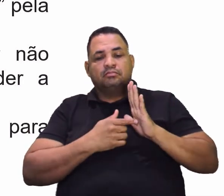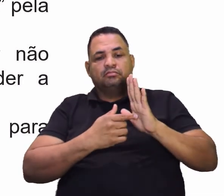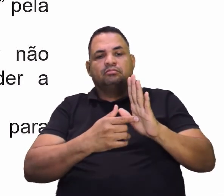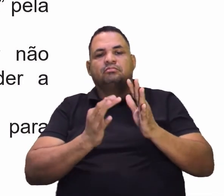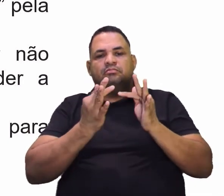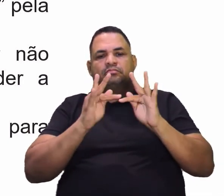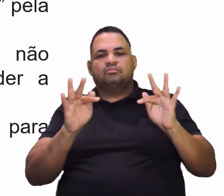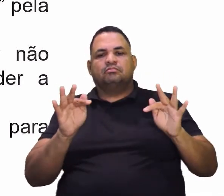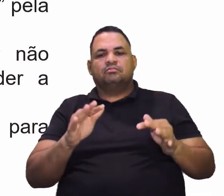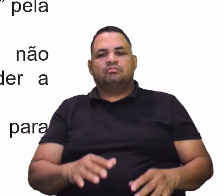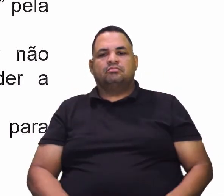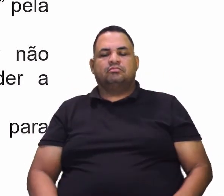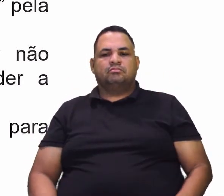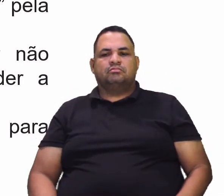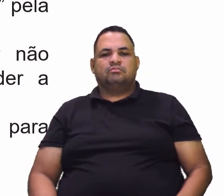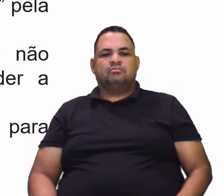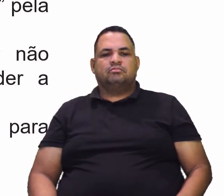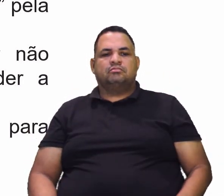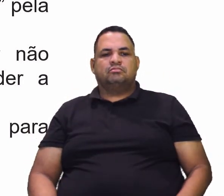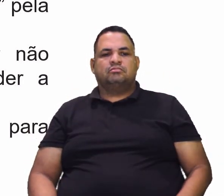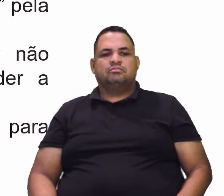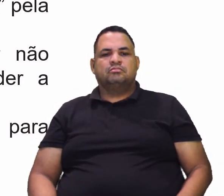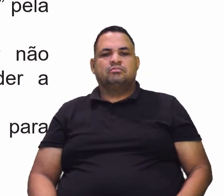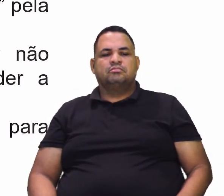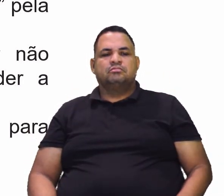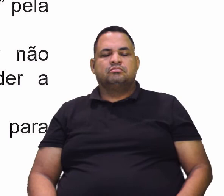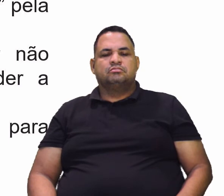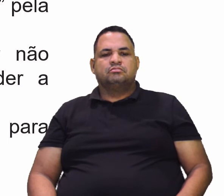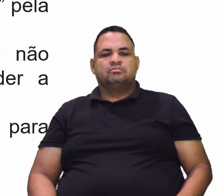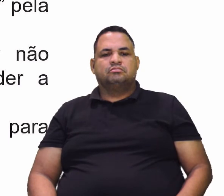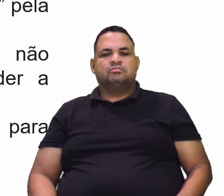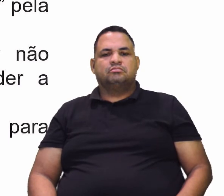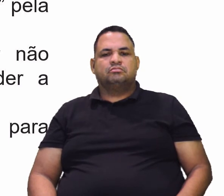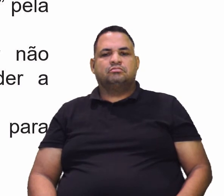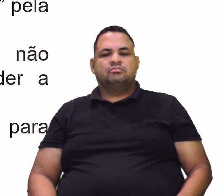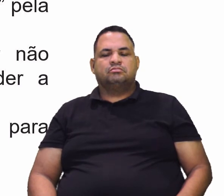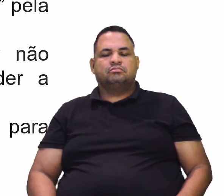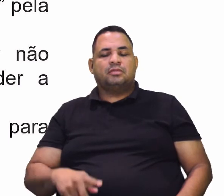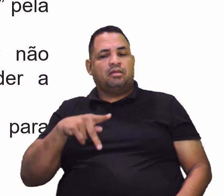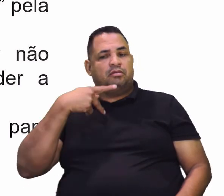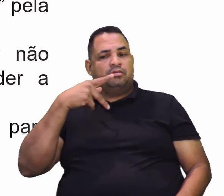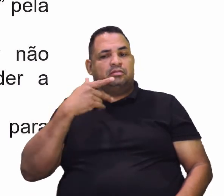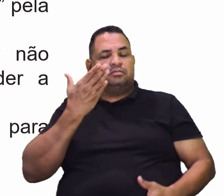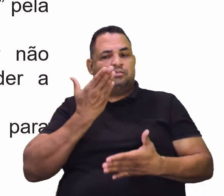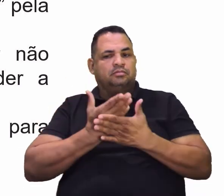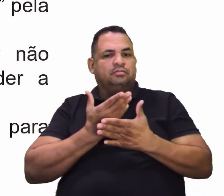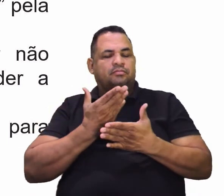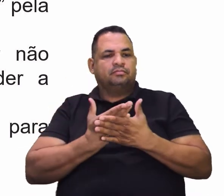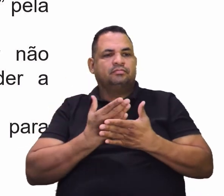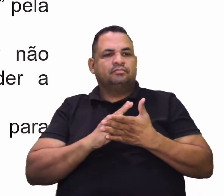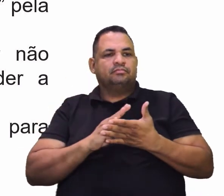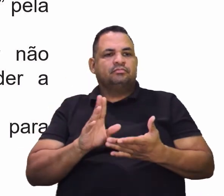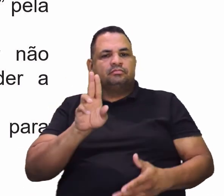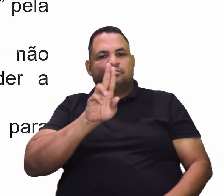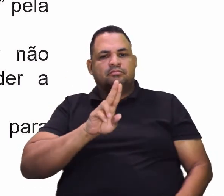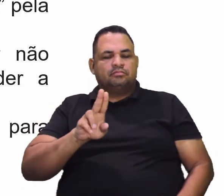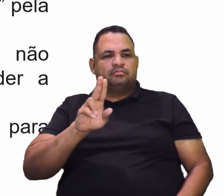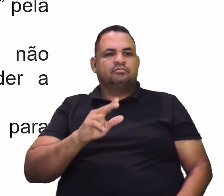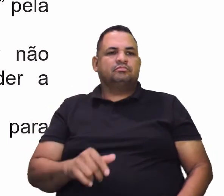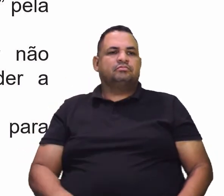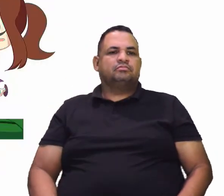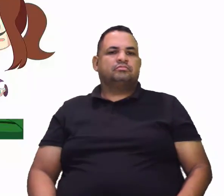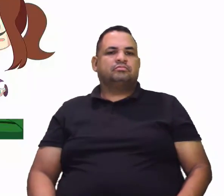You're going to lose that girl. Inclusive, eu não comentei ali para vocês na aula, e vou até usar aqui